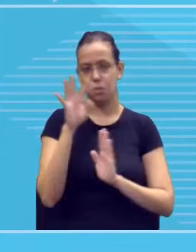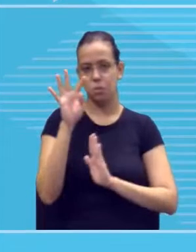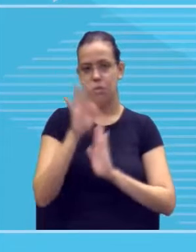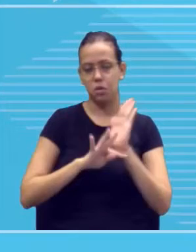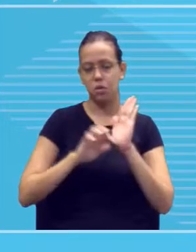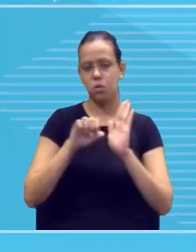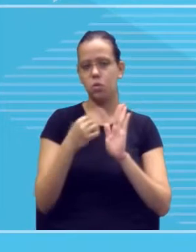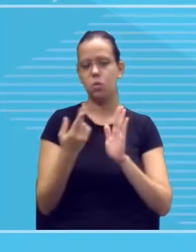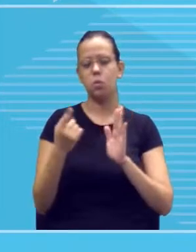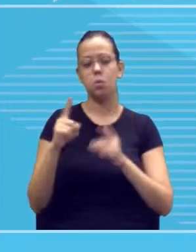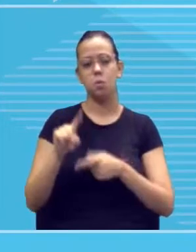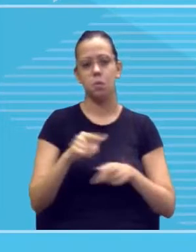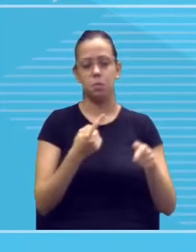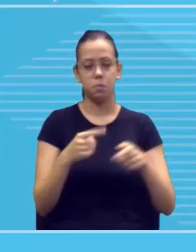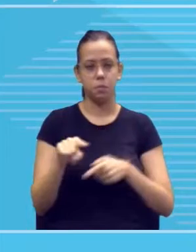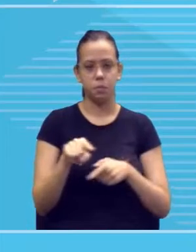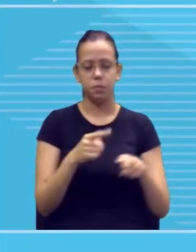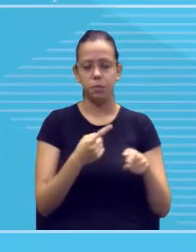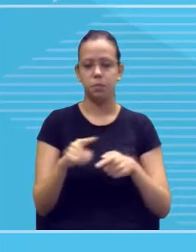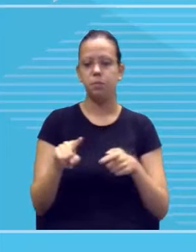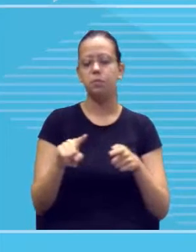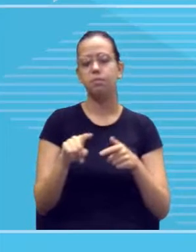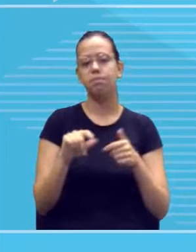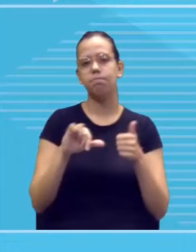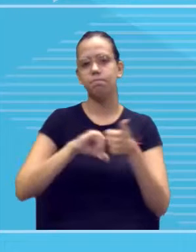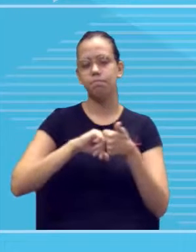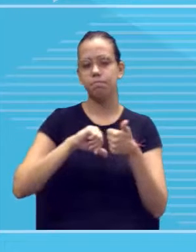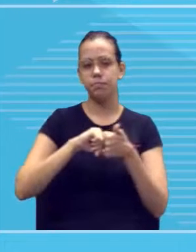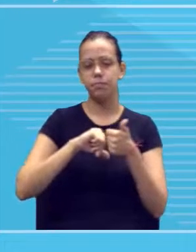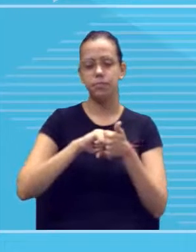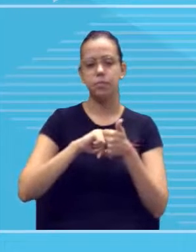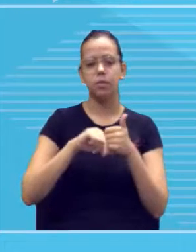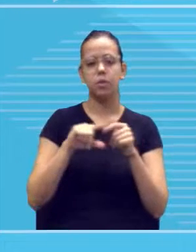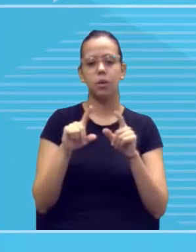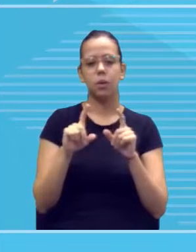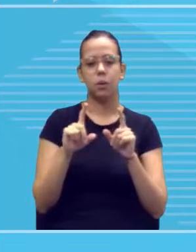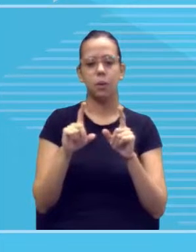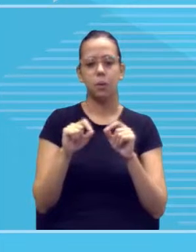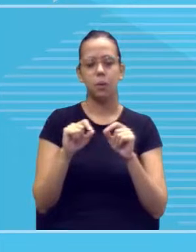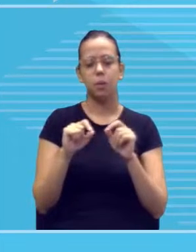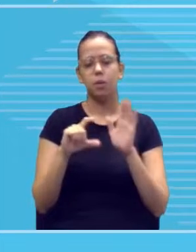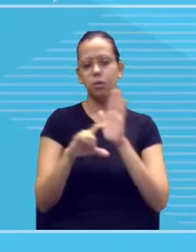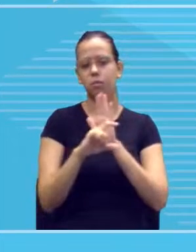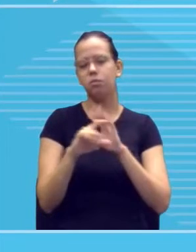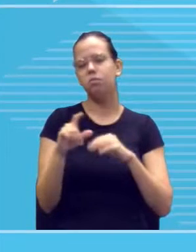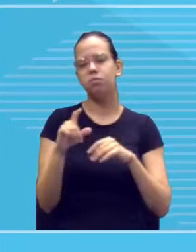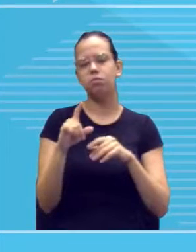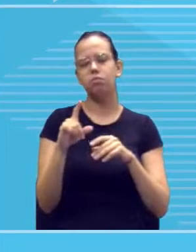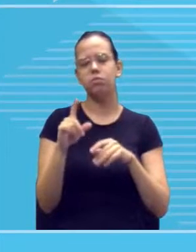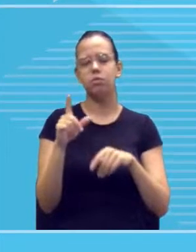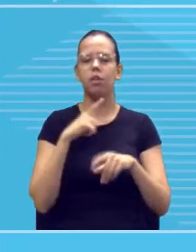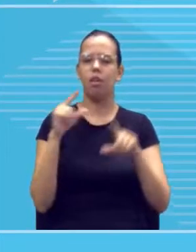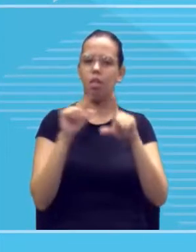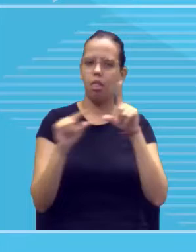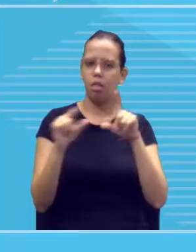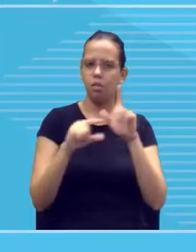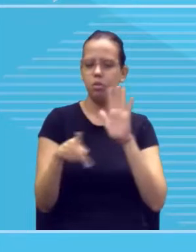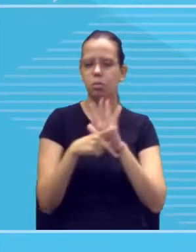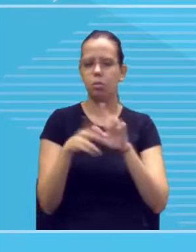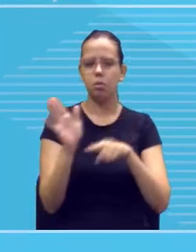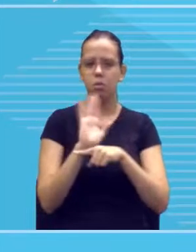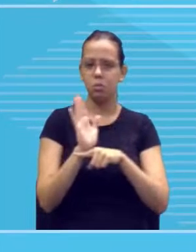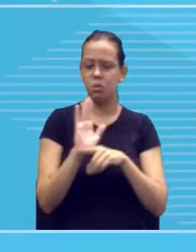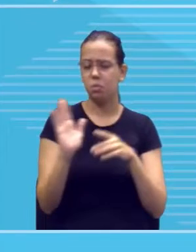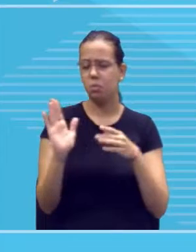uma música Talvez um trecho de um filme que tem lá uma legenda alguma coisa do tipo